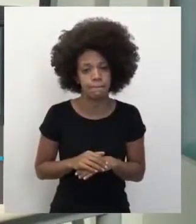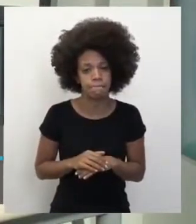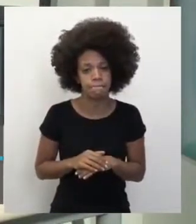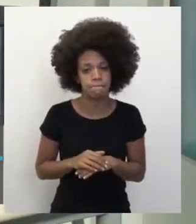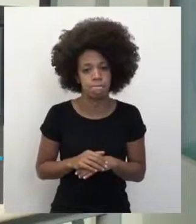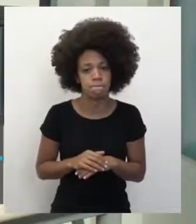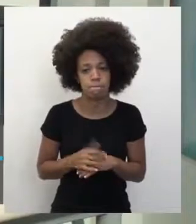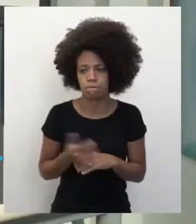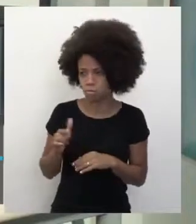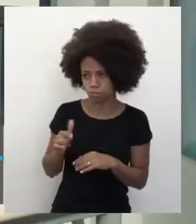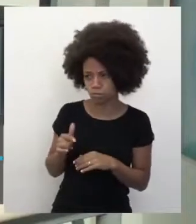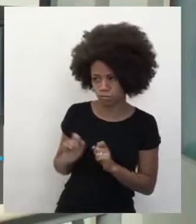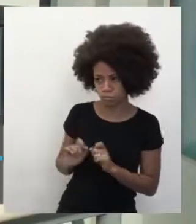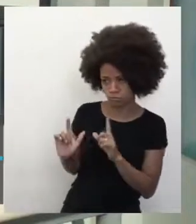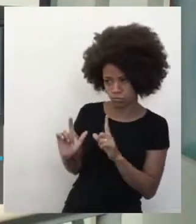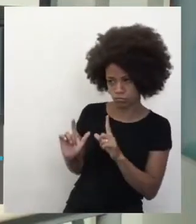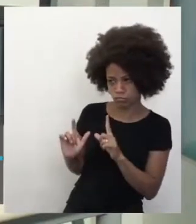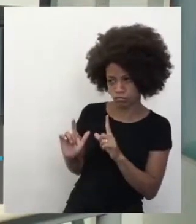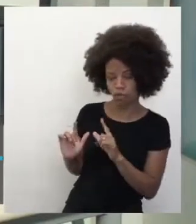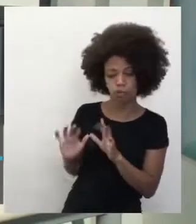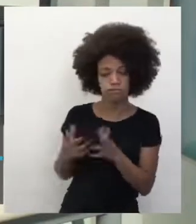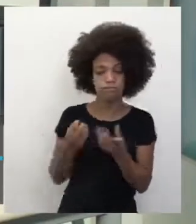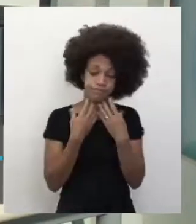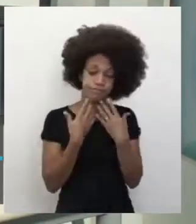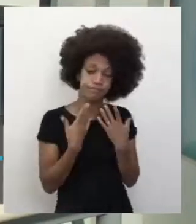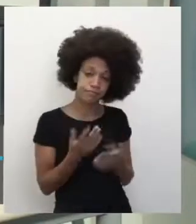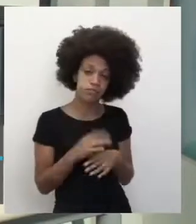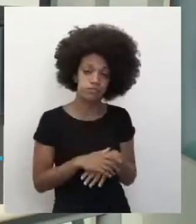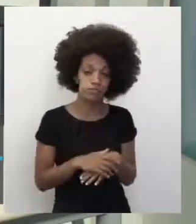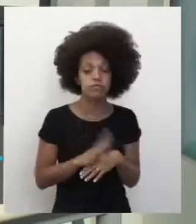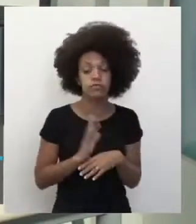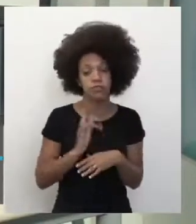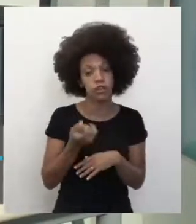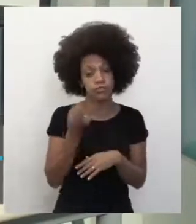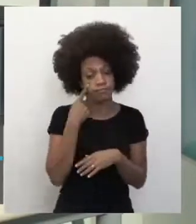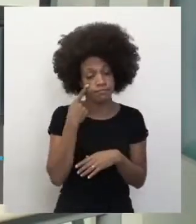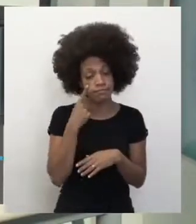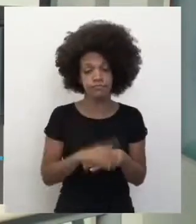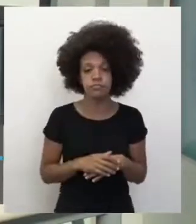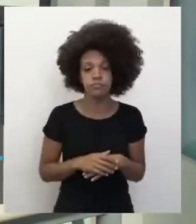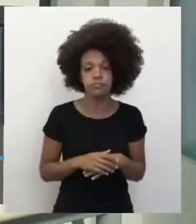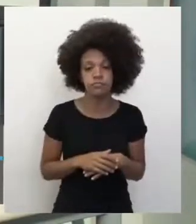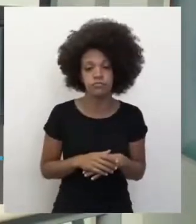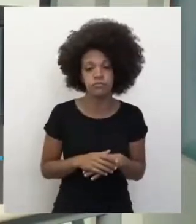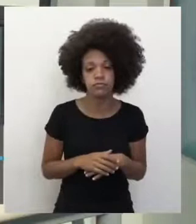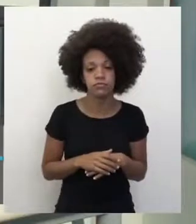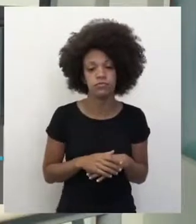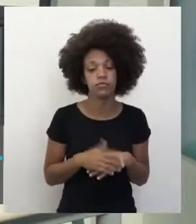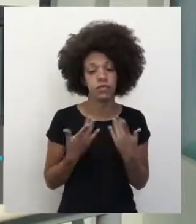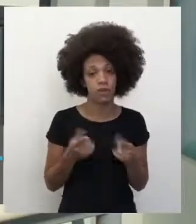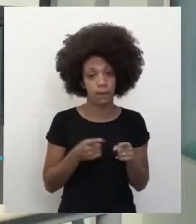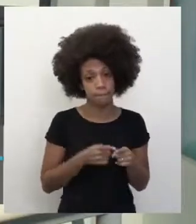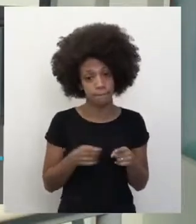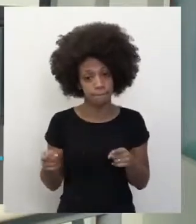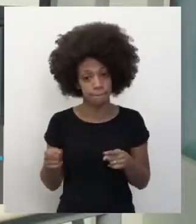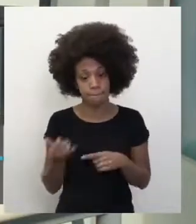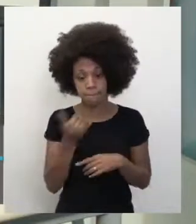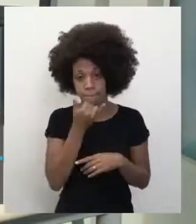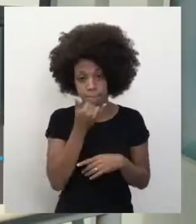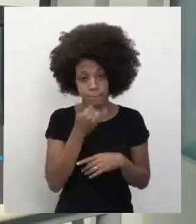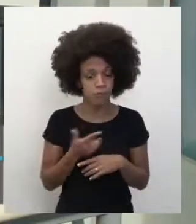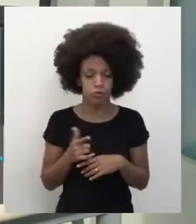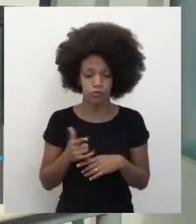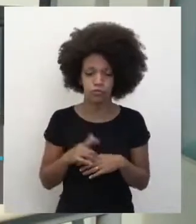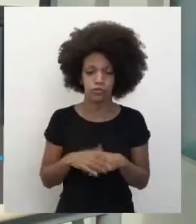Não tem a imagem? Bom, a imagem da igreja a gente já viu, que é o período dele, desculpa, não tem